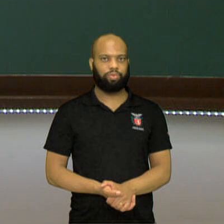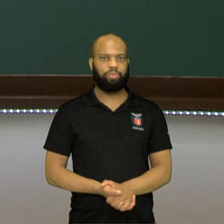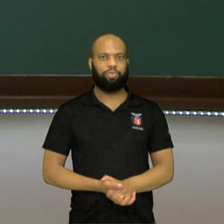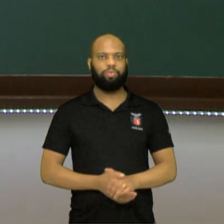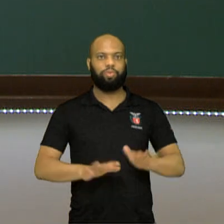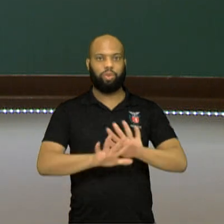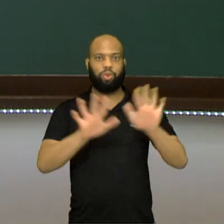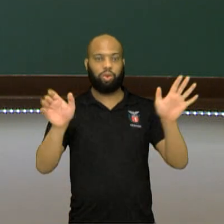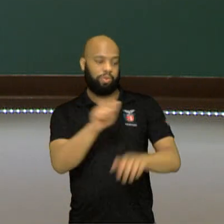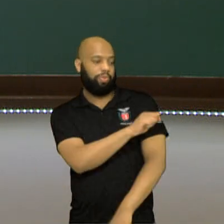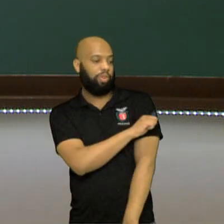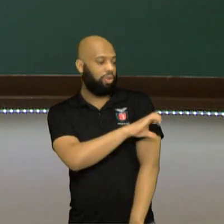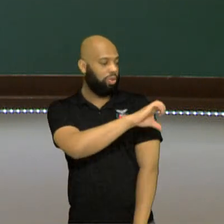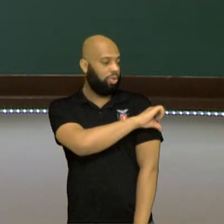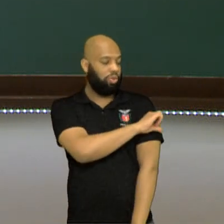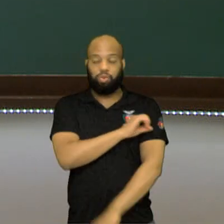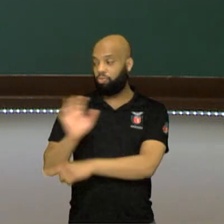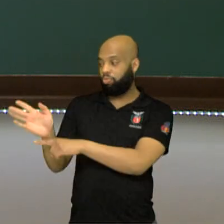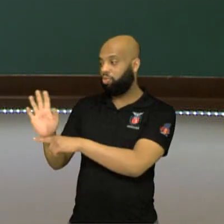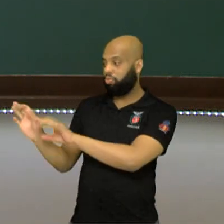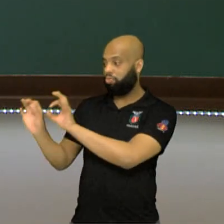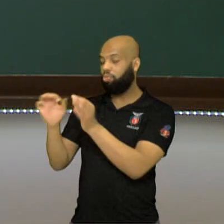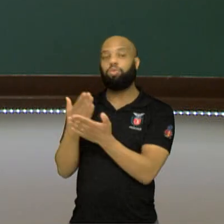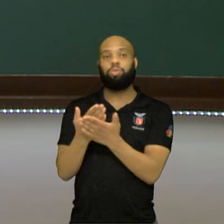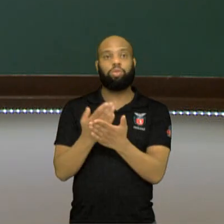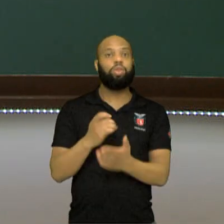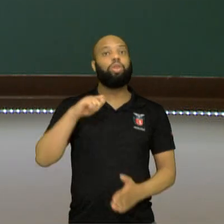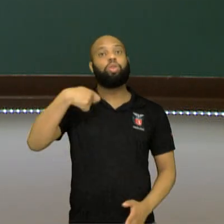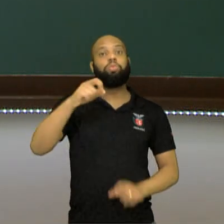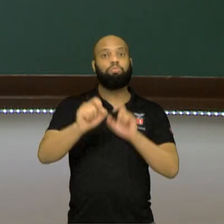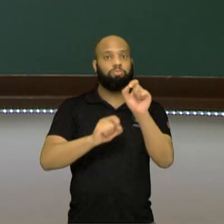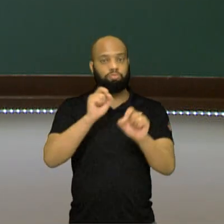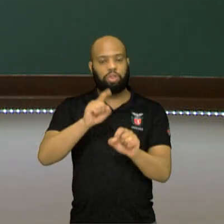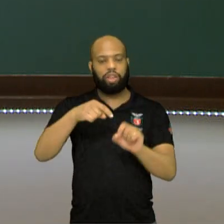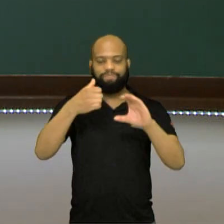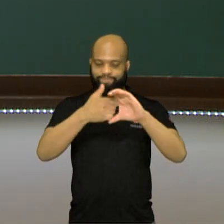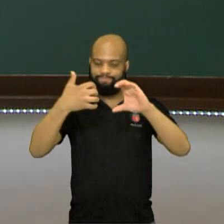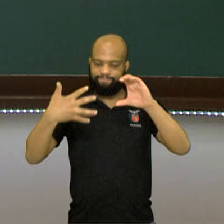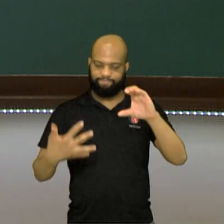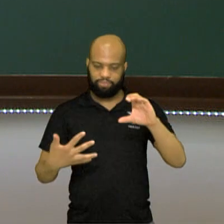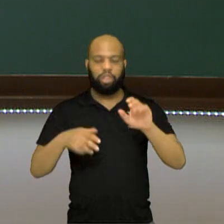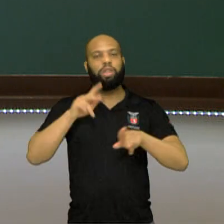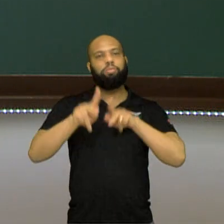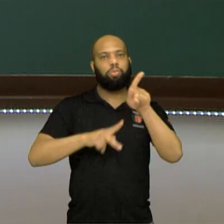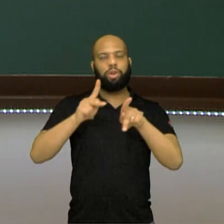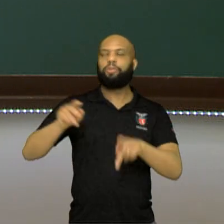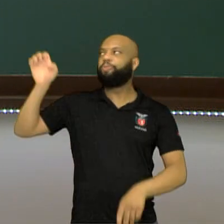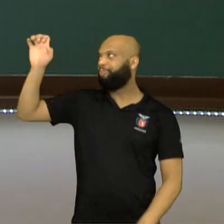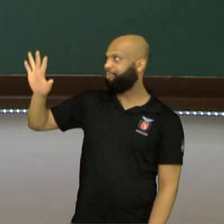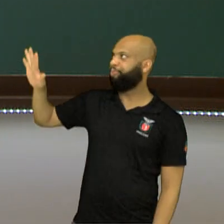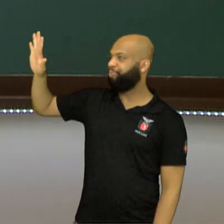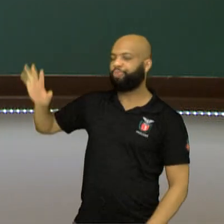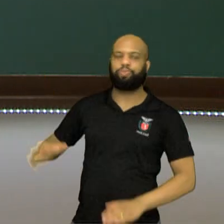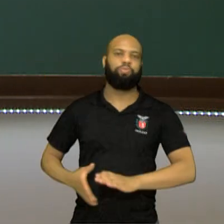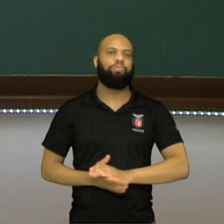Olá, estudantes do nono ano. Nesse vídeo nós vamos falar sobre as características da população